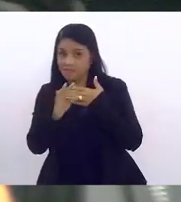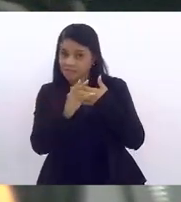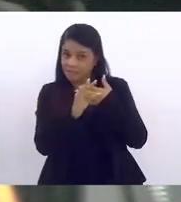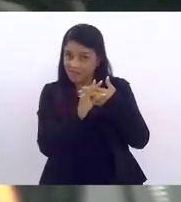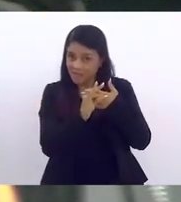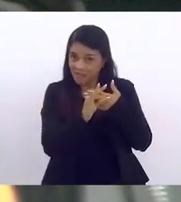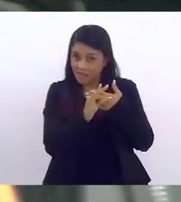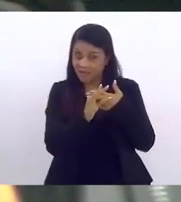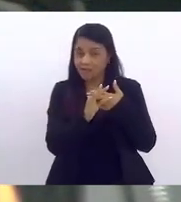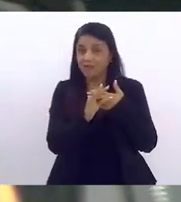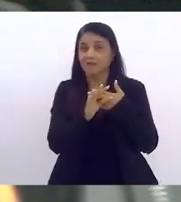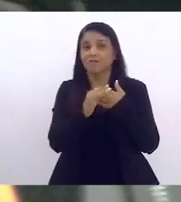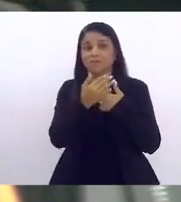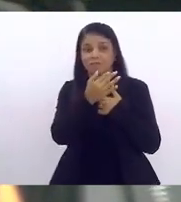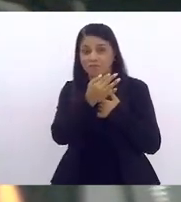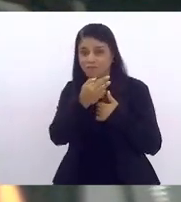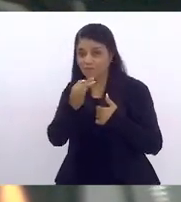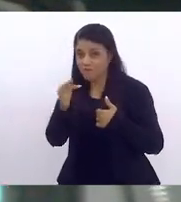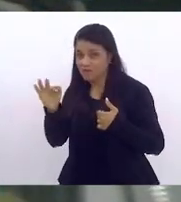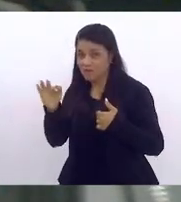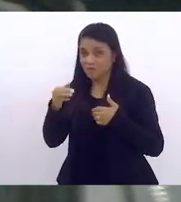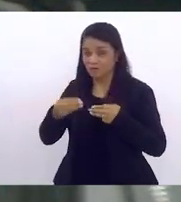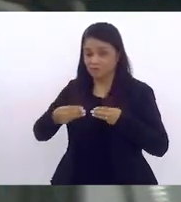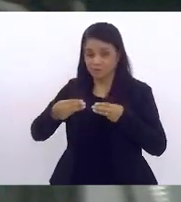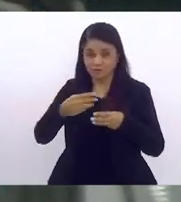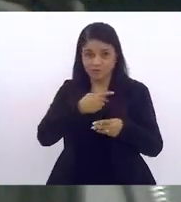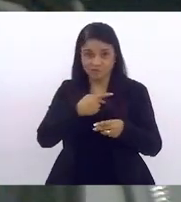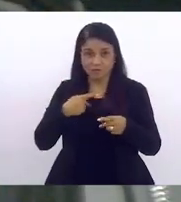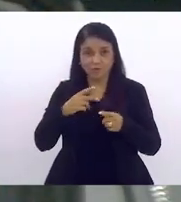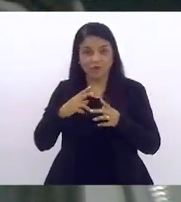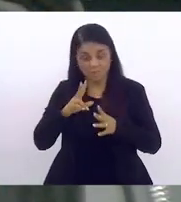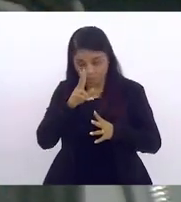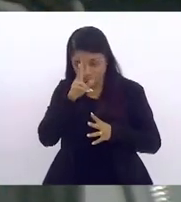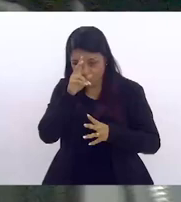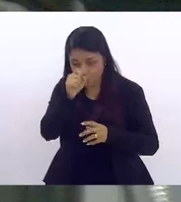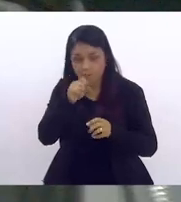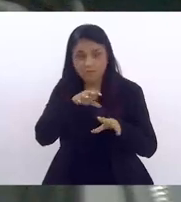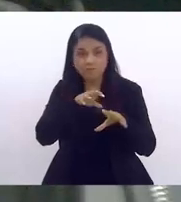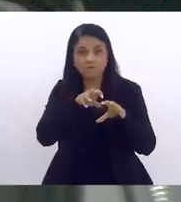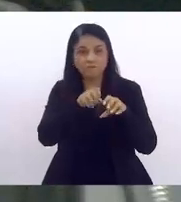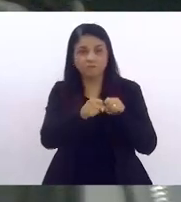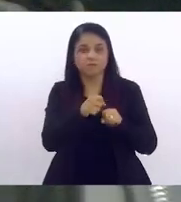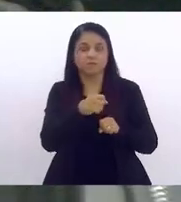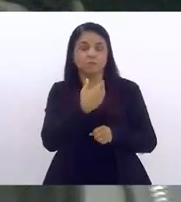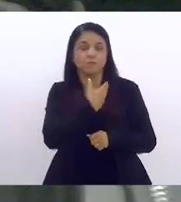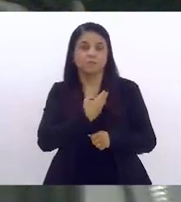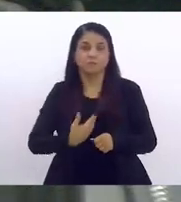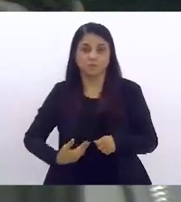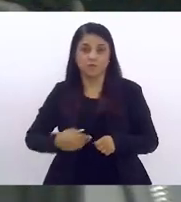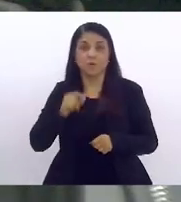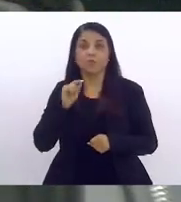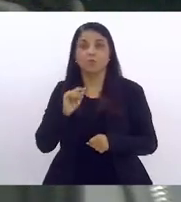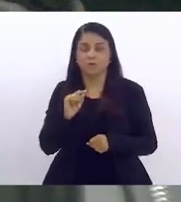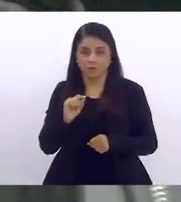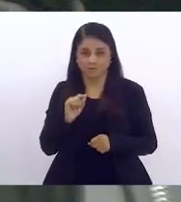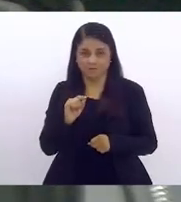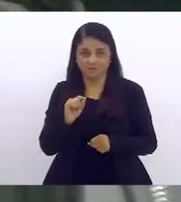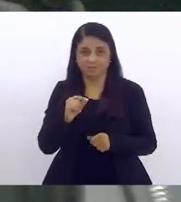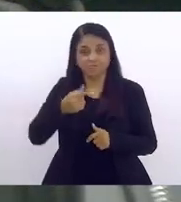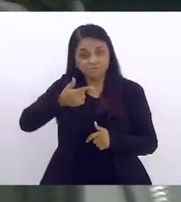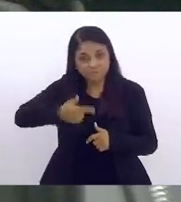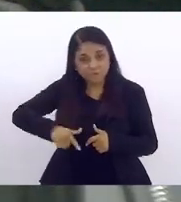do Ministério da Saúde, ela tem a vocação para fazer? Fortalecer a formação pública, porque o que a gente tem que fazer é que